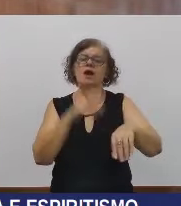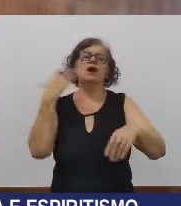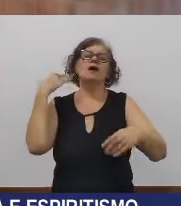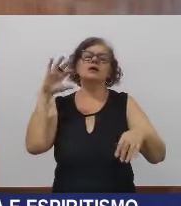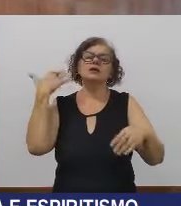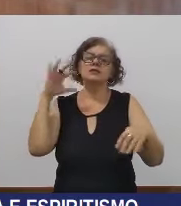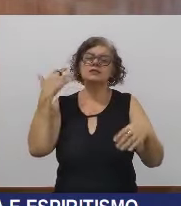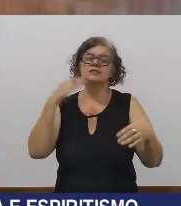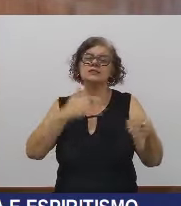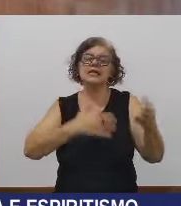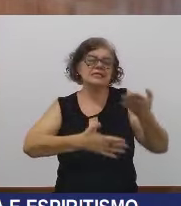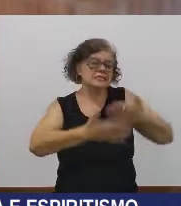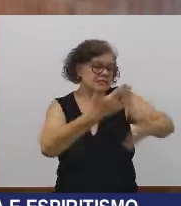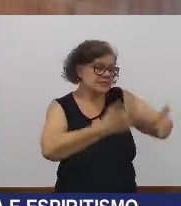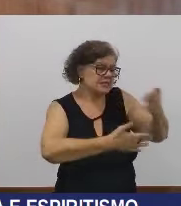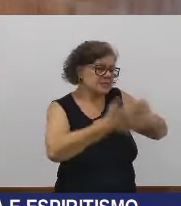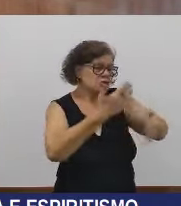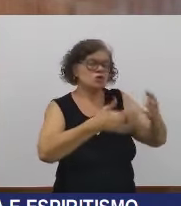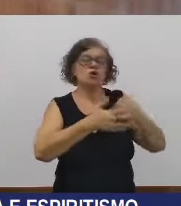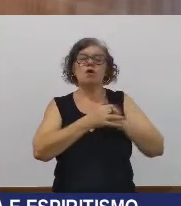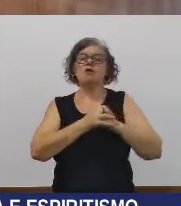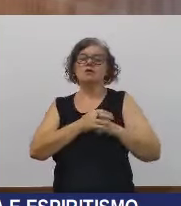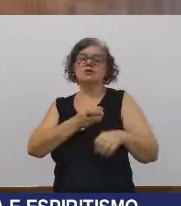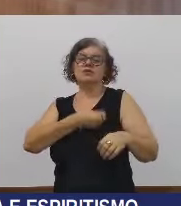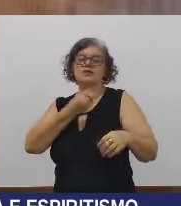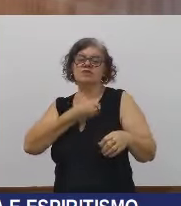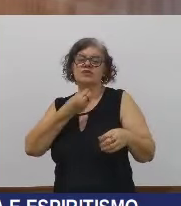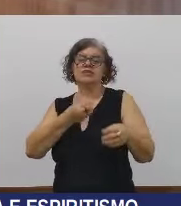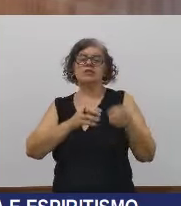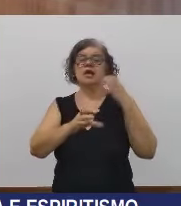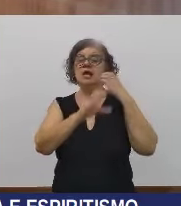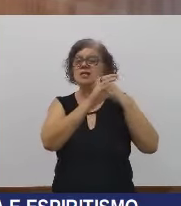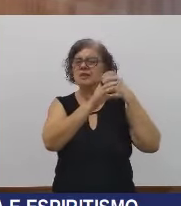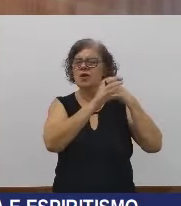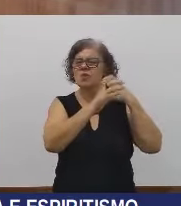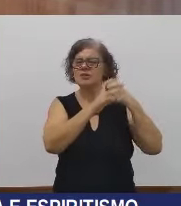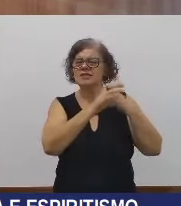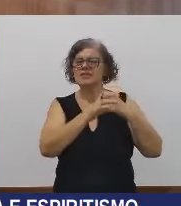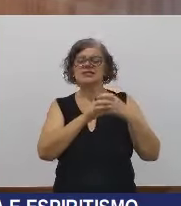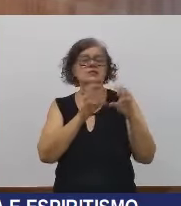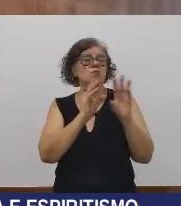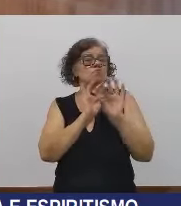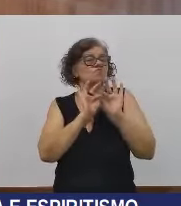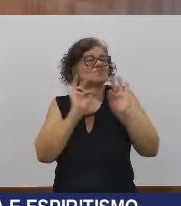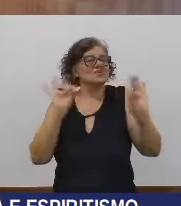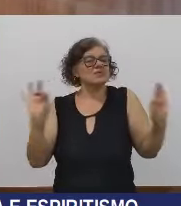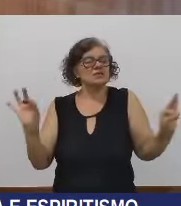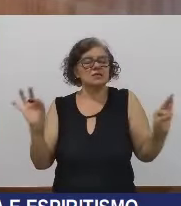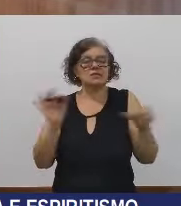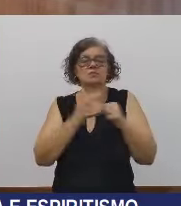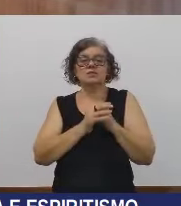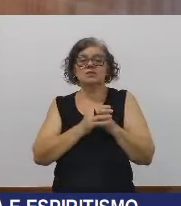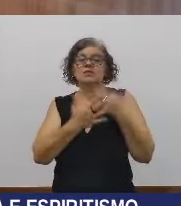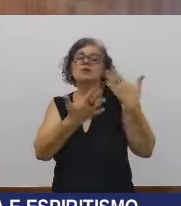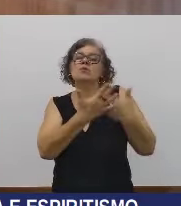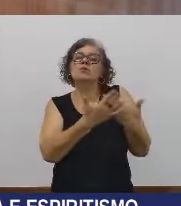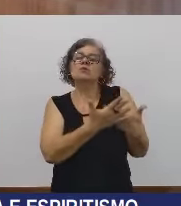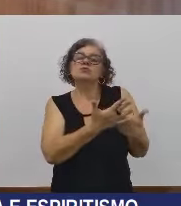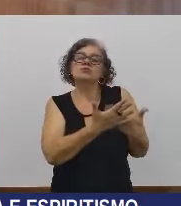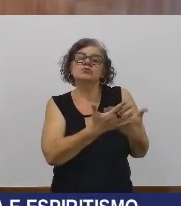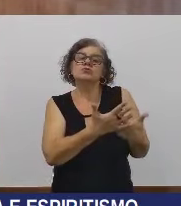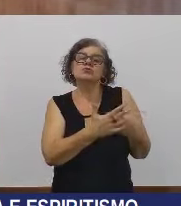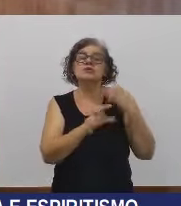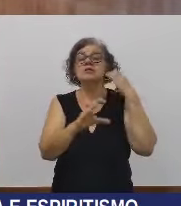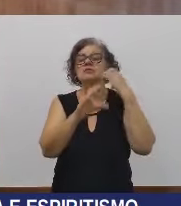Aonde está a ciência do relacionamento? A ciência da comunicação não violenta? Quanto eu estou estudando a